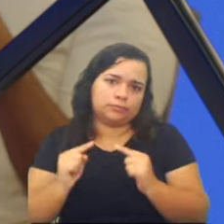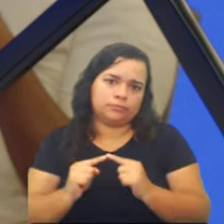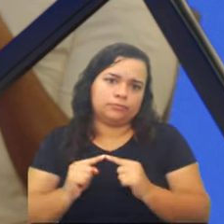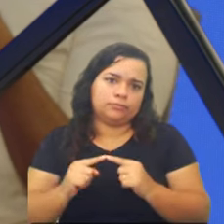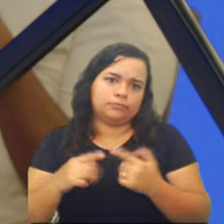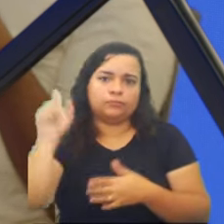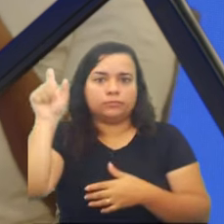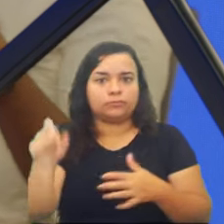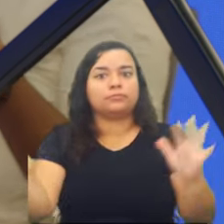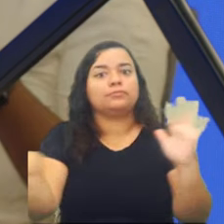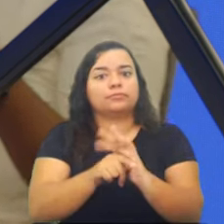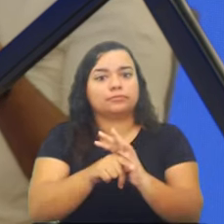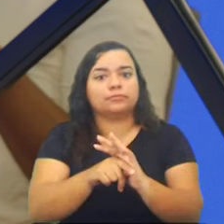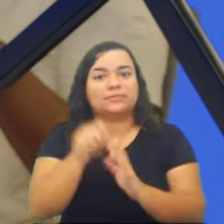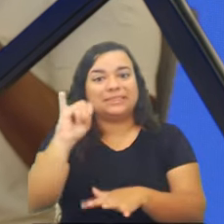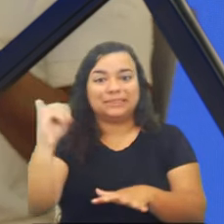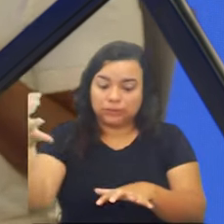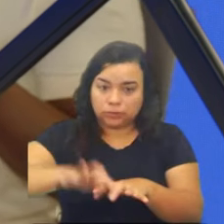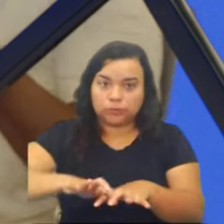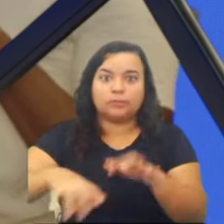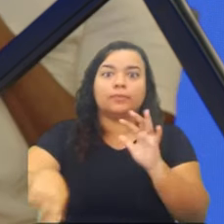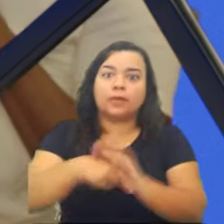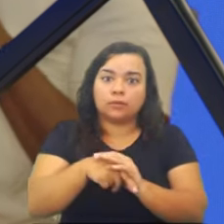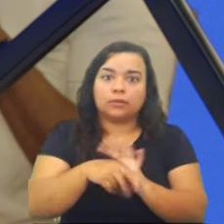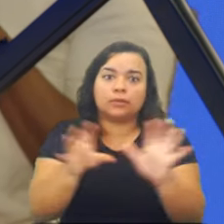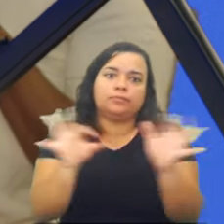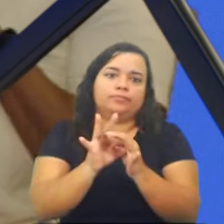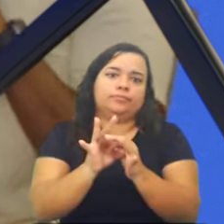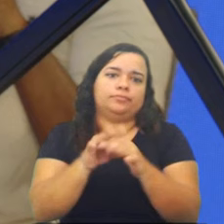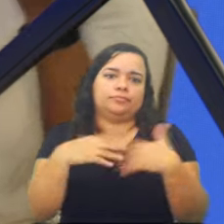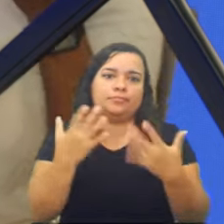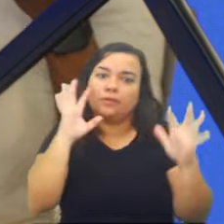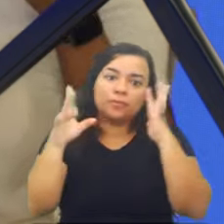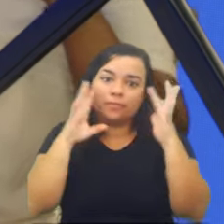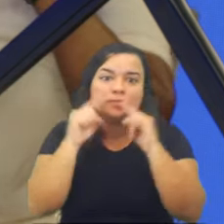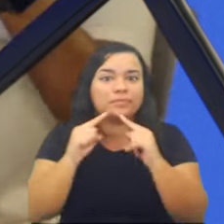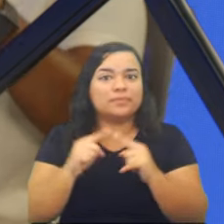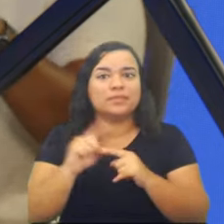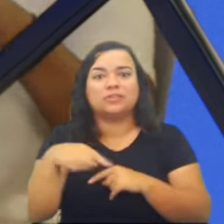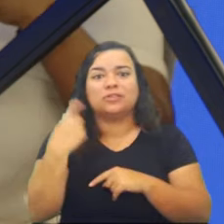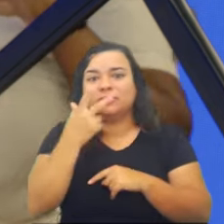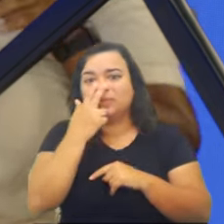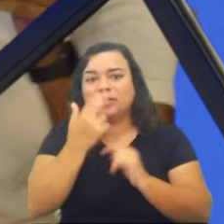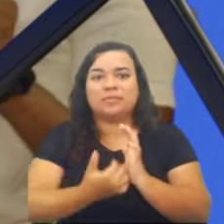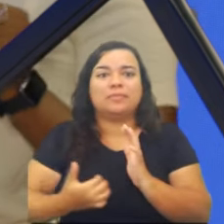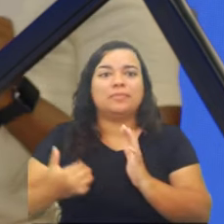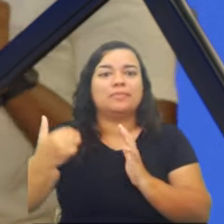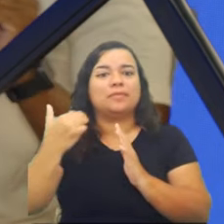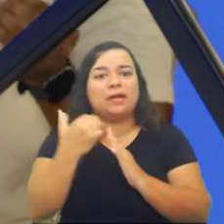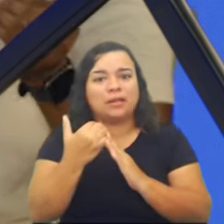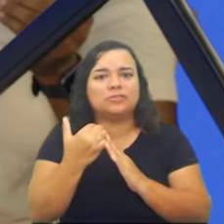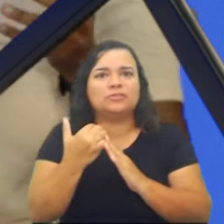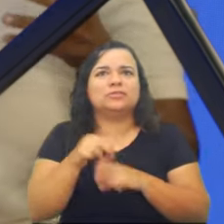incluo e ele vai pertencer a partir do momento que eu incluo ele não pertence ao conjunto Então é só PR gente raciocinar pra gente não tá levando fazendo aqui um